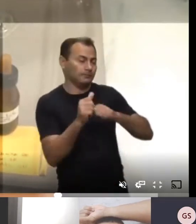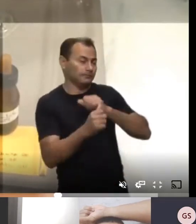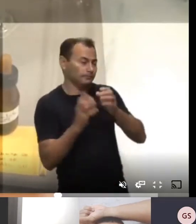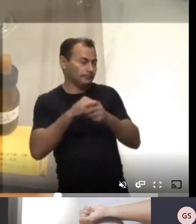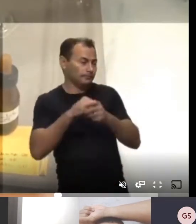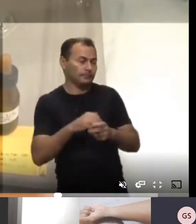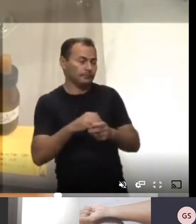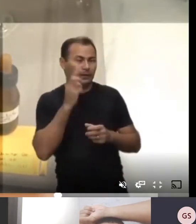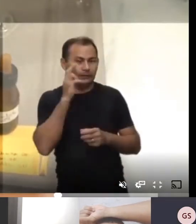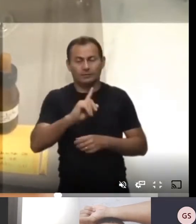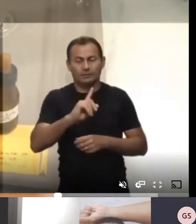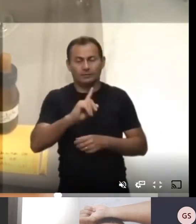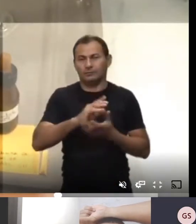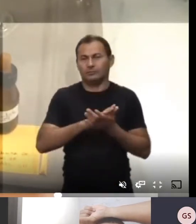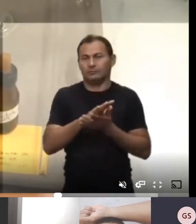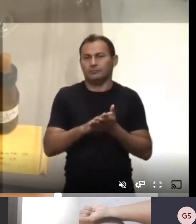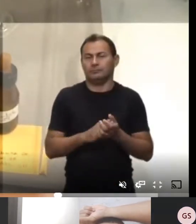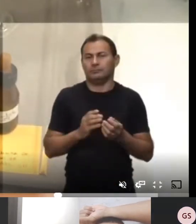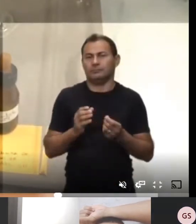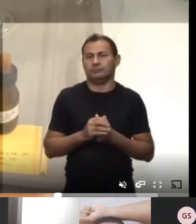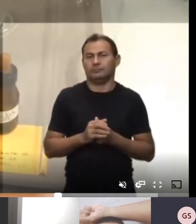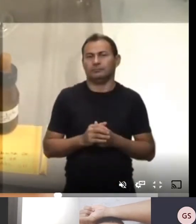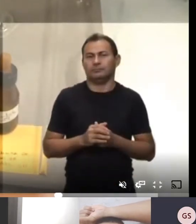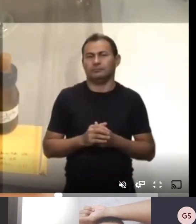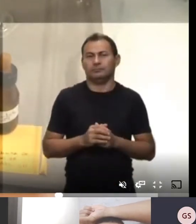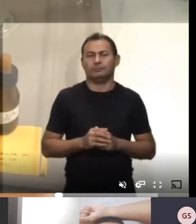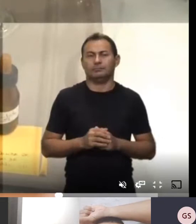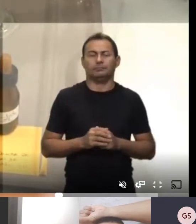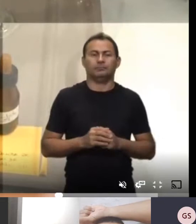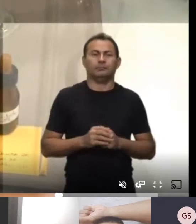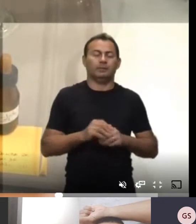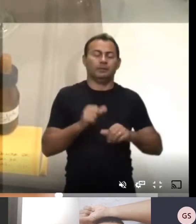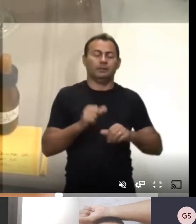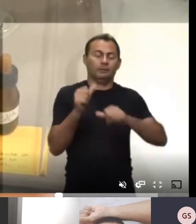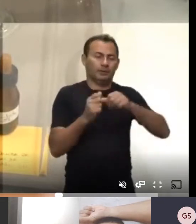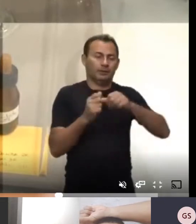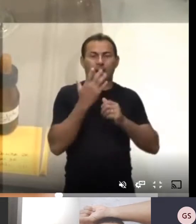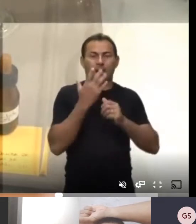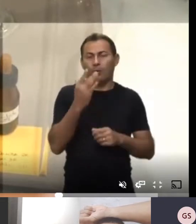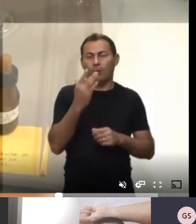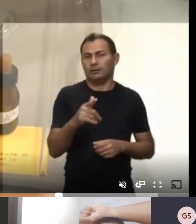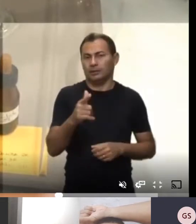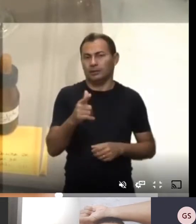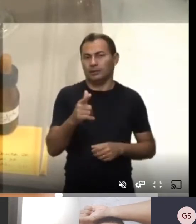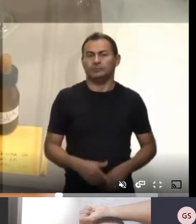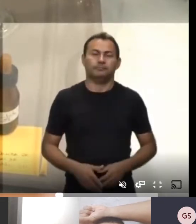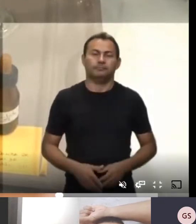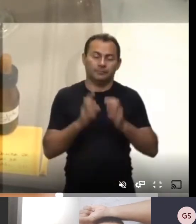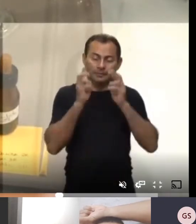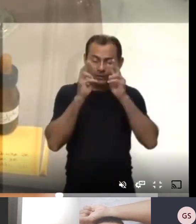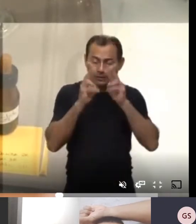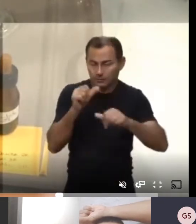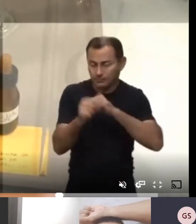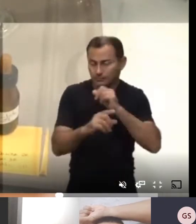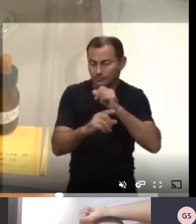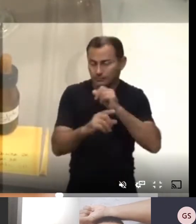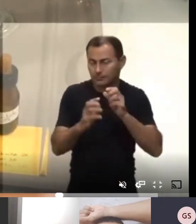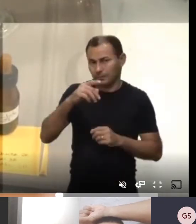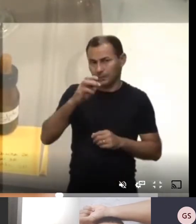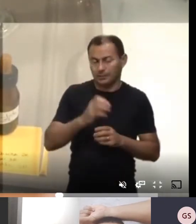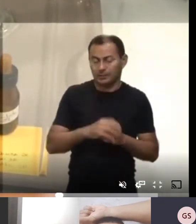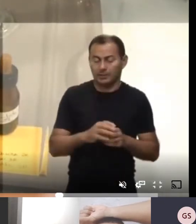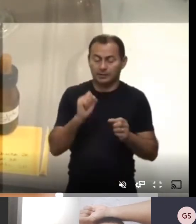coloca, vamos ver se vai mudar de cor, né? Com essa solução tampão. Você está vendo que ela